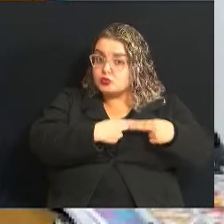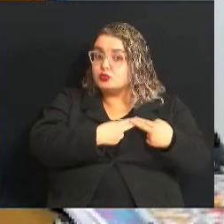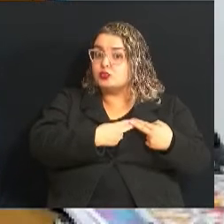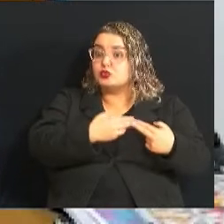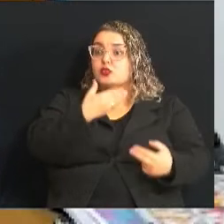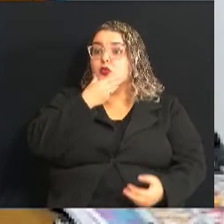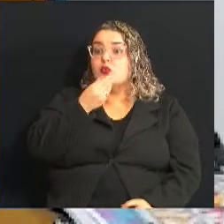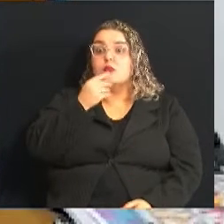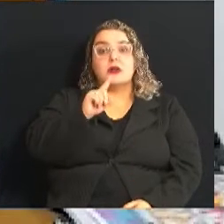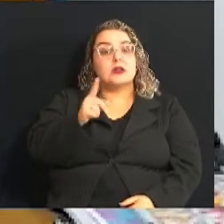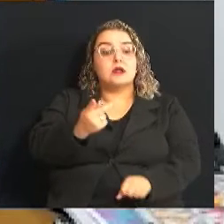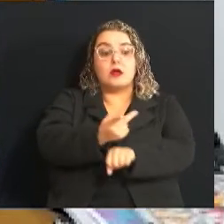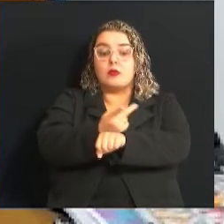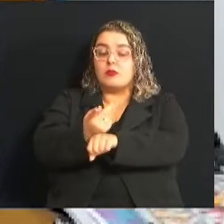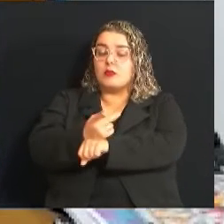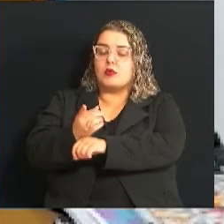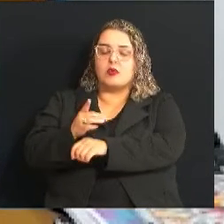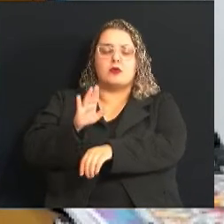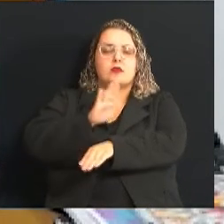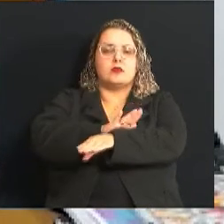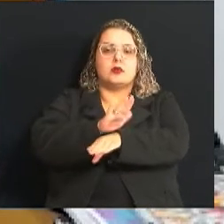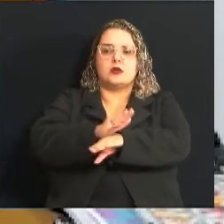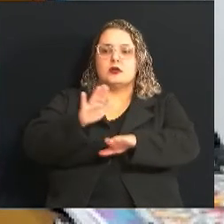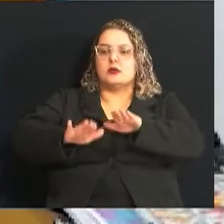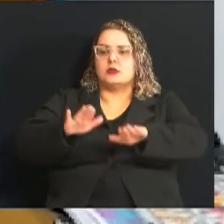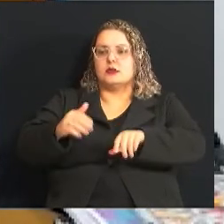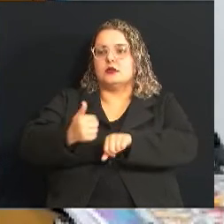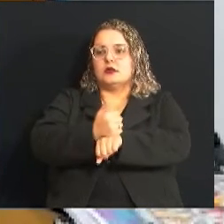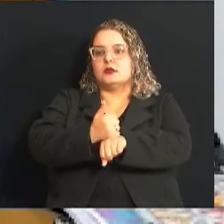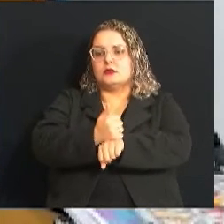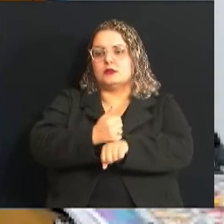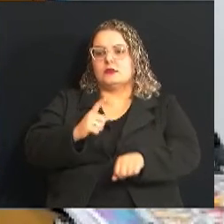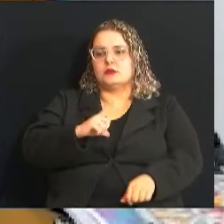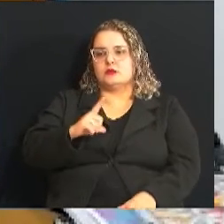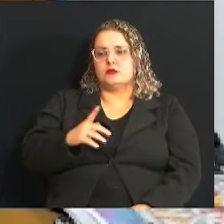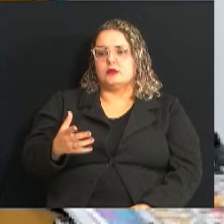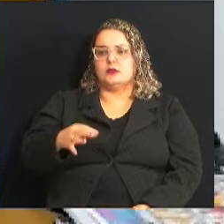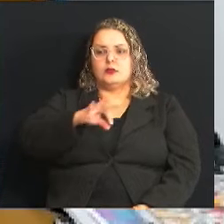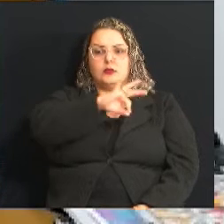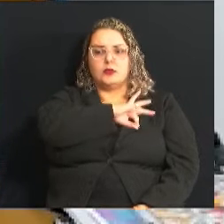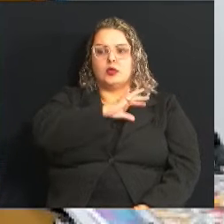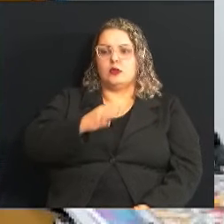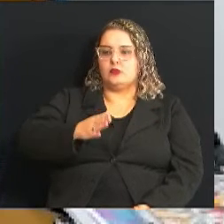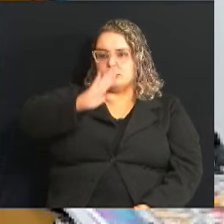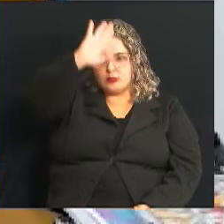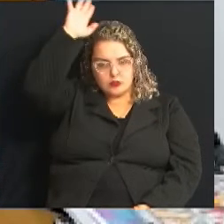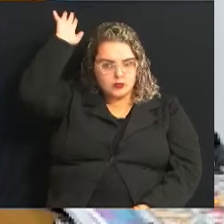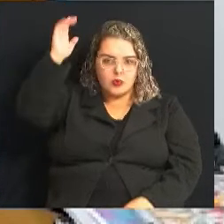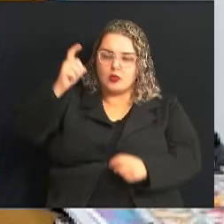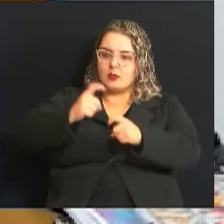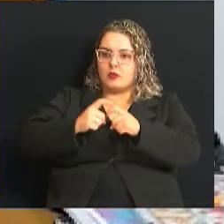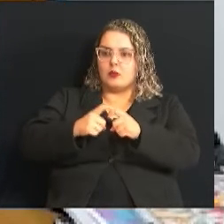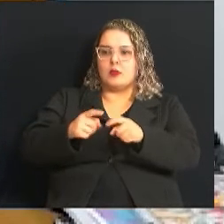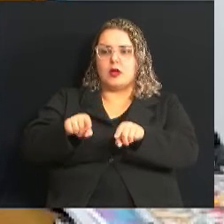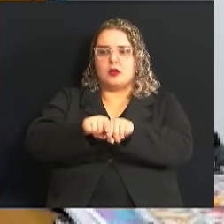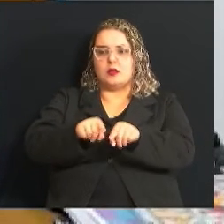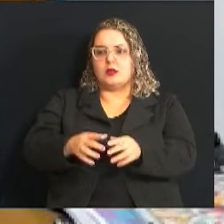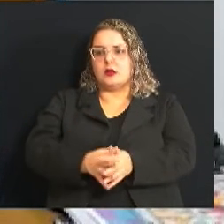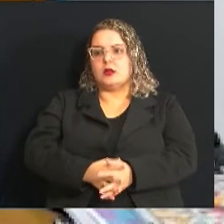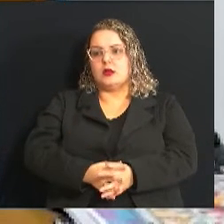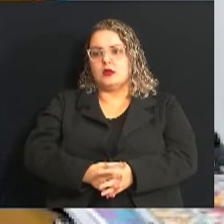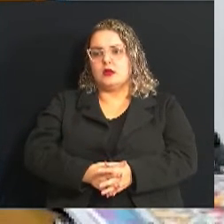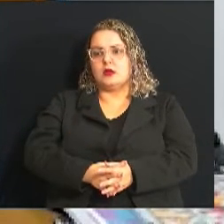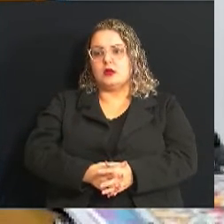buscam ajuda, principalmente dependendo da profissão que se tem, um policial, um bombeiro, um médico também, e